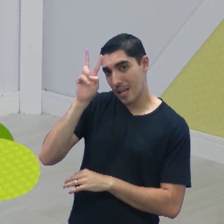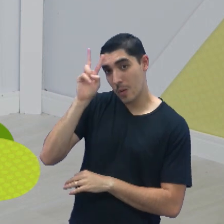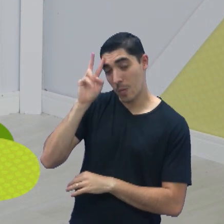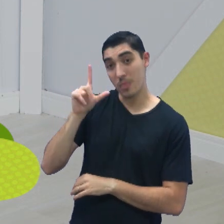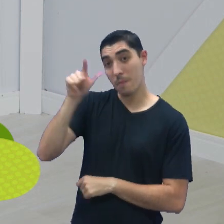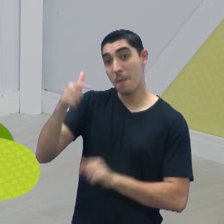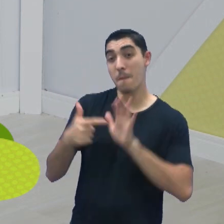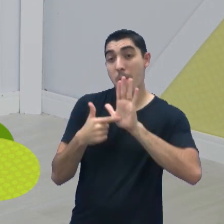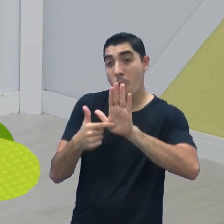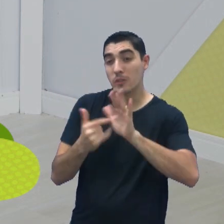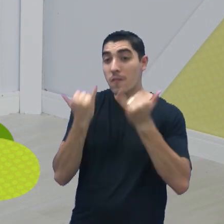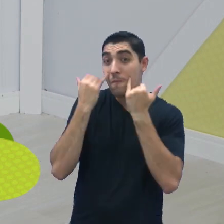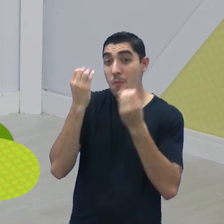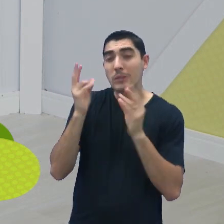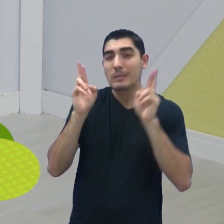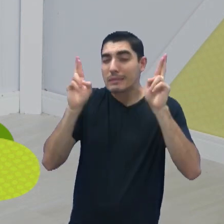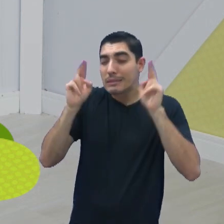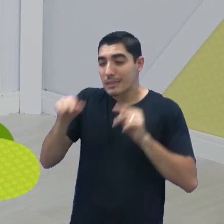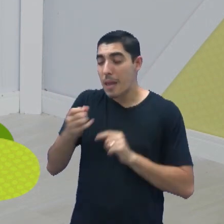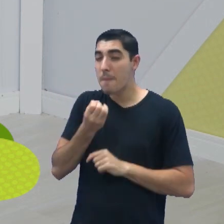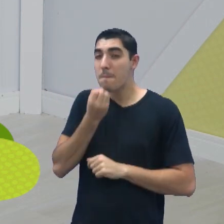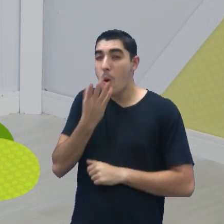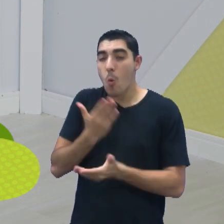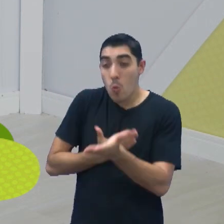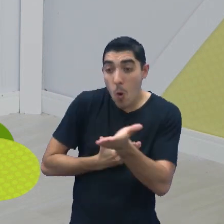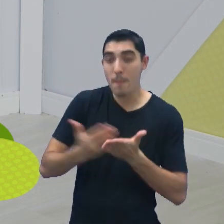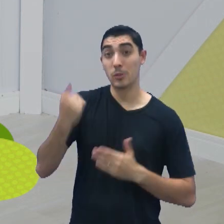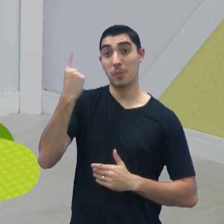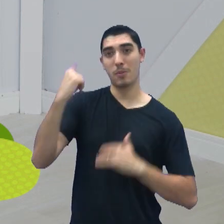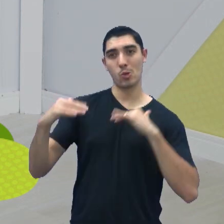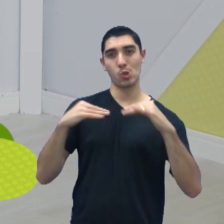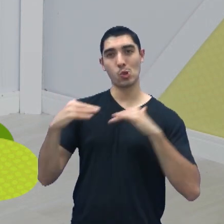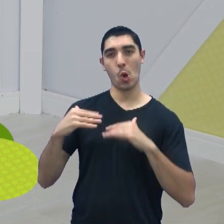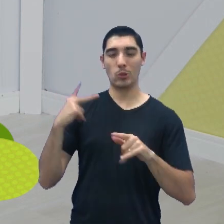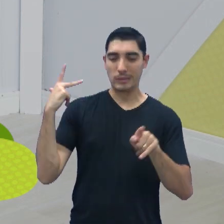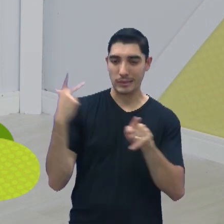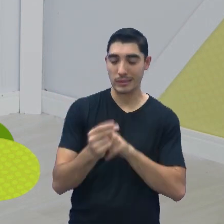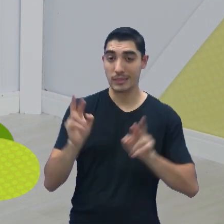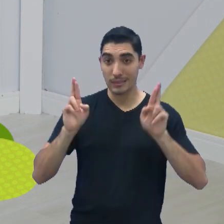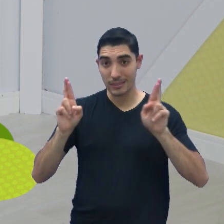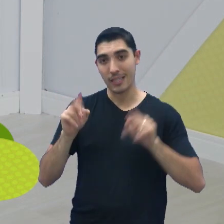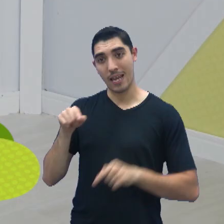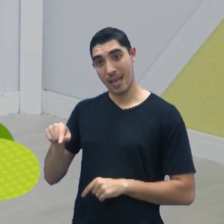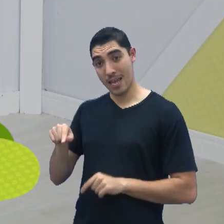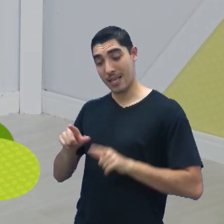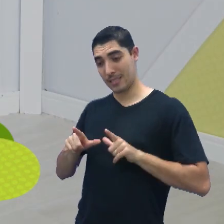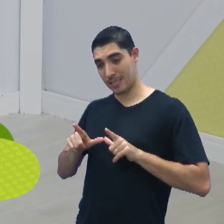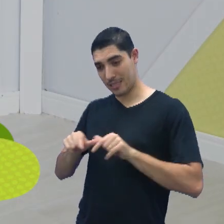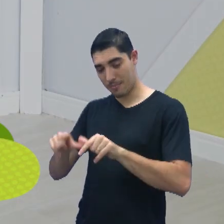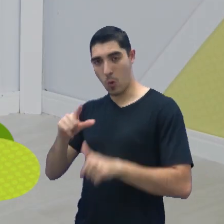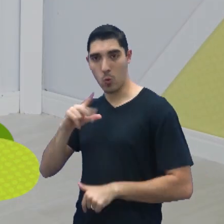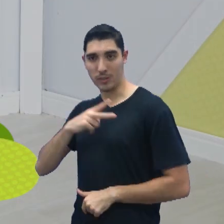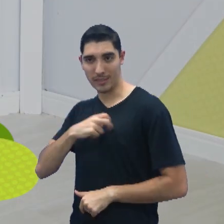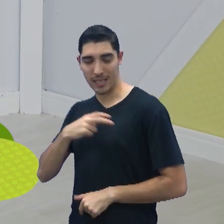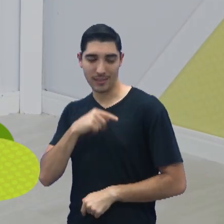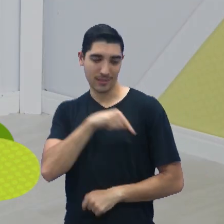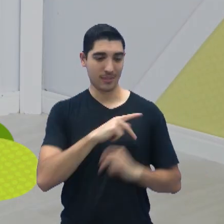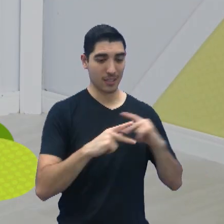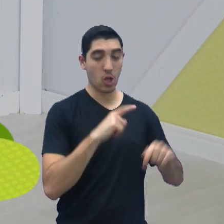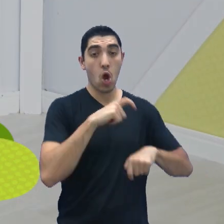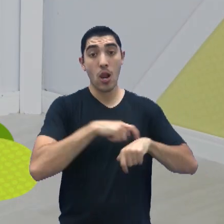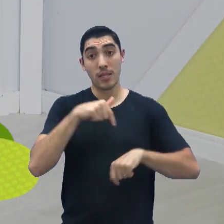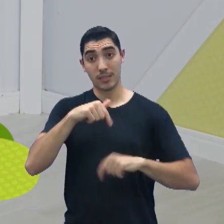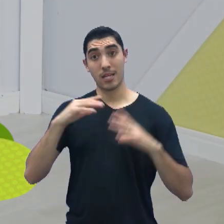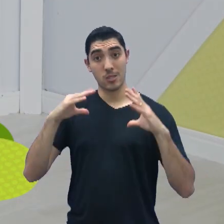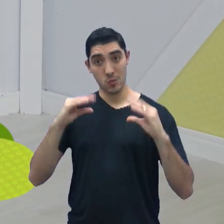uma boa notícia do vôlei São José nessa estreia do Campeonato Paulista, SESI Bauru e vôlei São José, 19 horas, hoje,